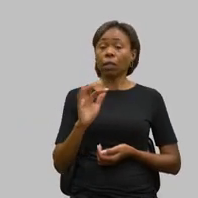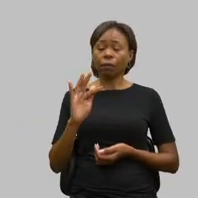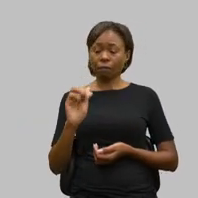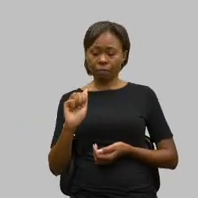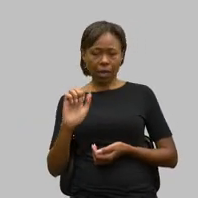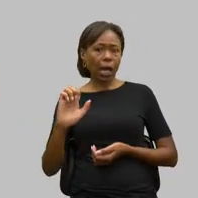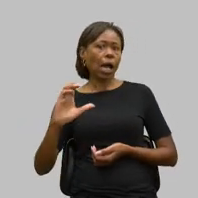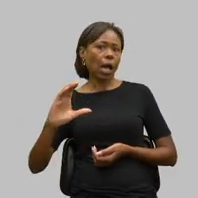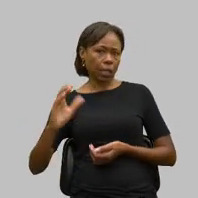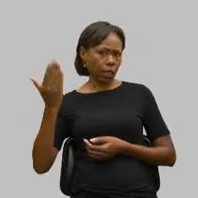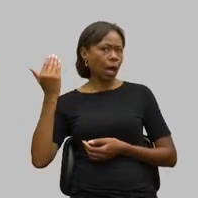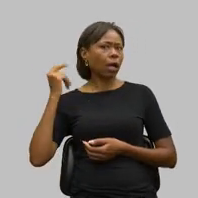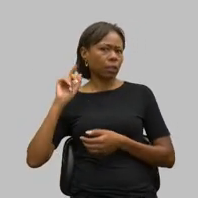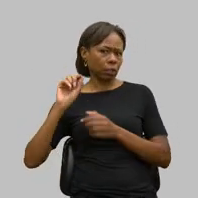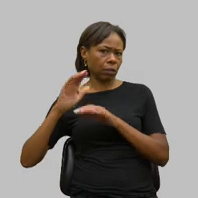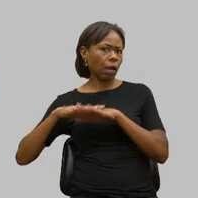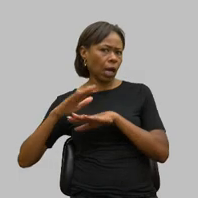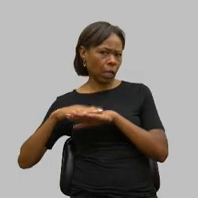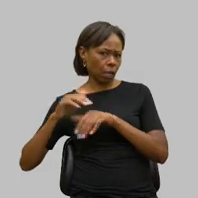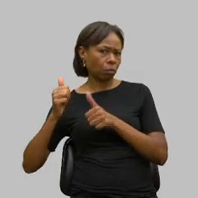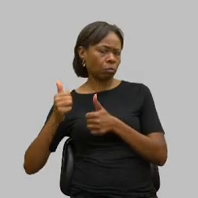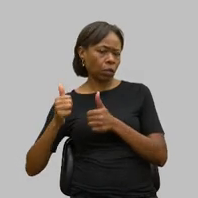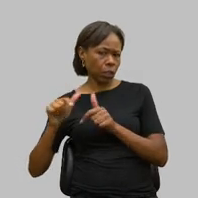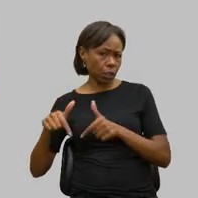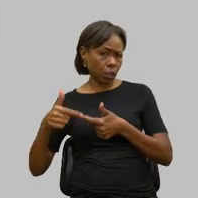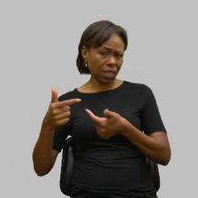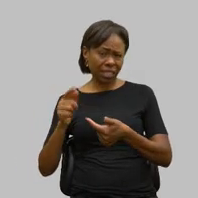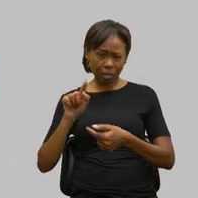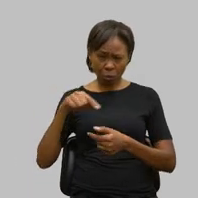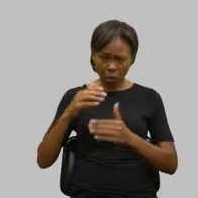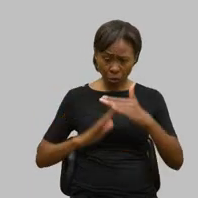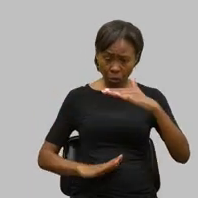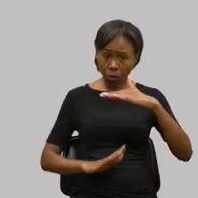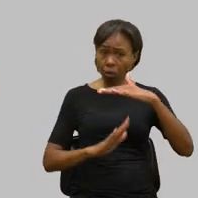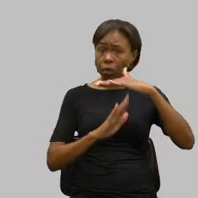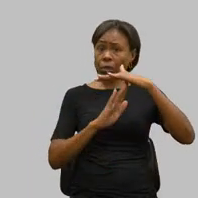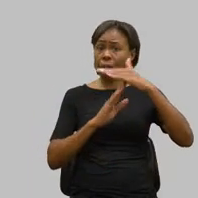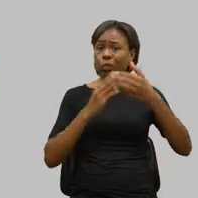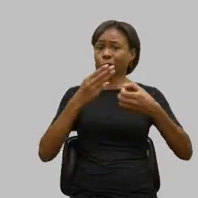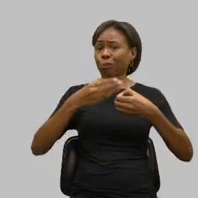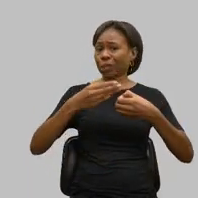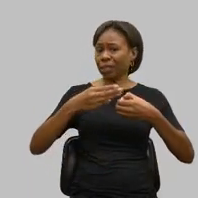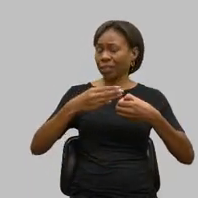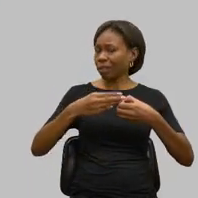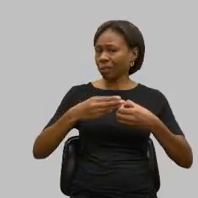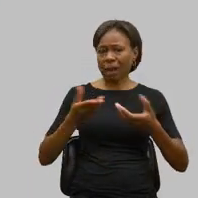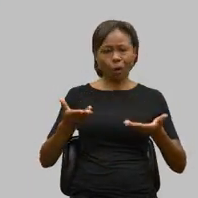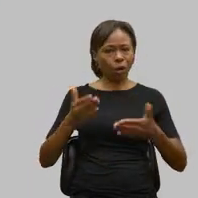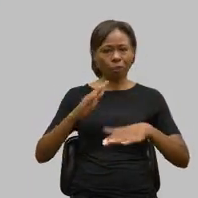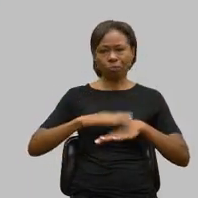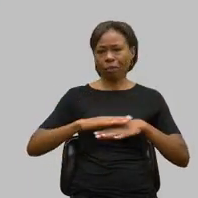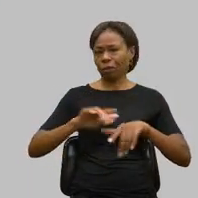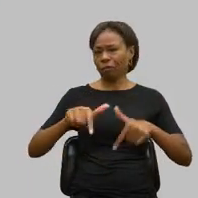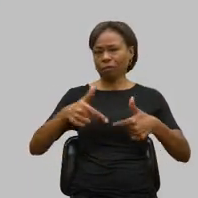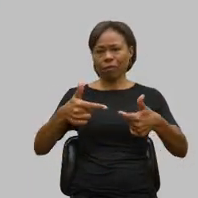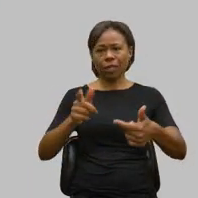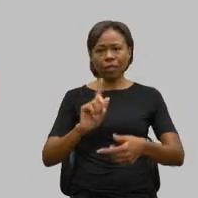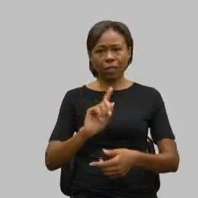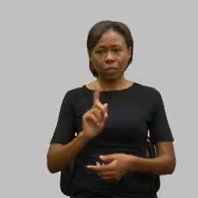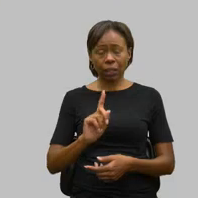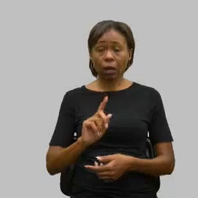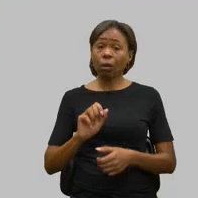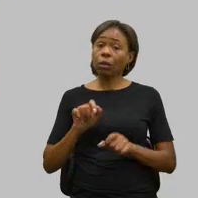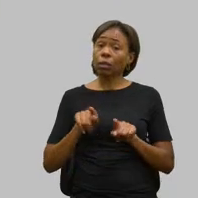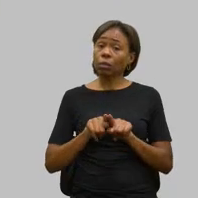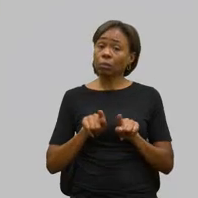fazia. Depois que o teto ficou lá no município, não faz. Também, nessa